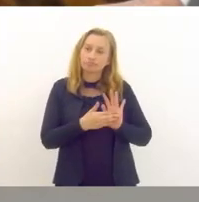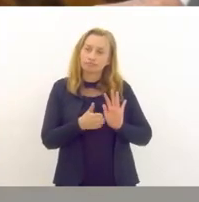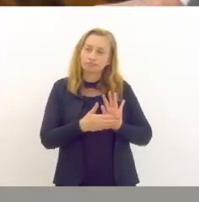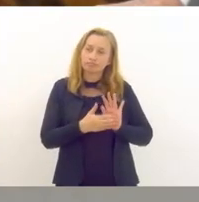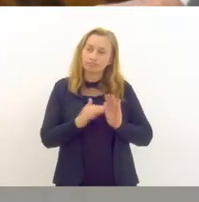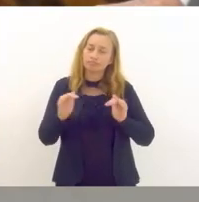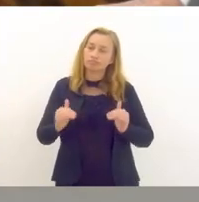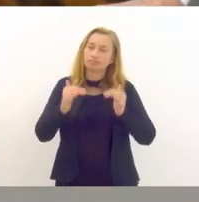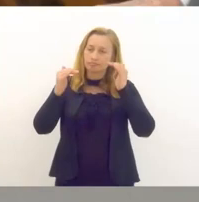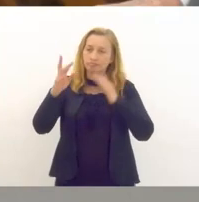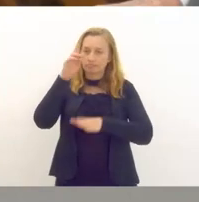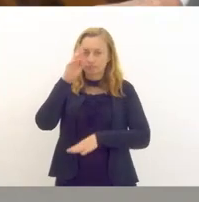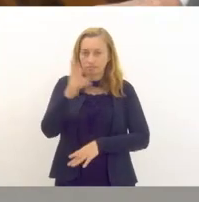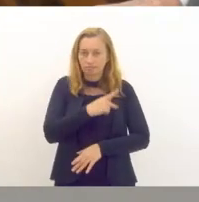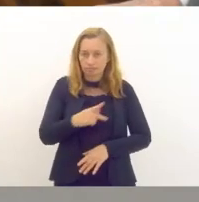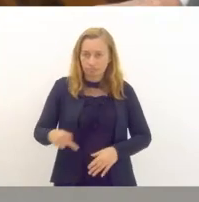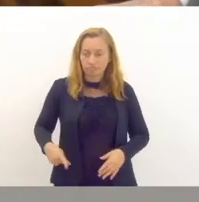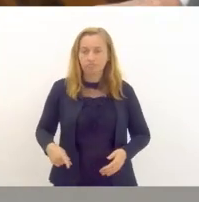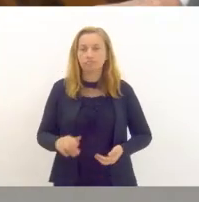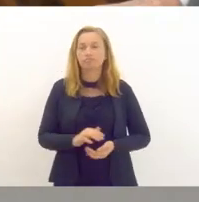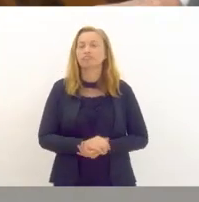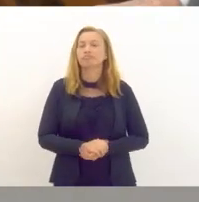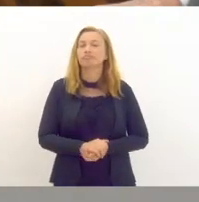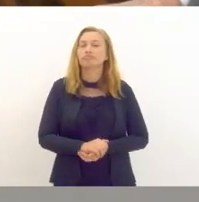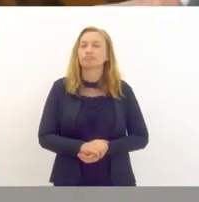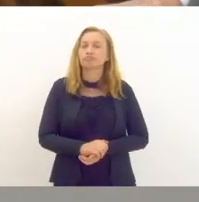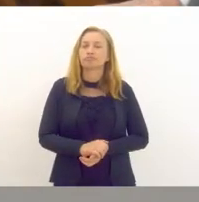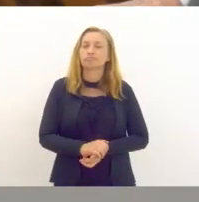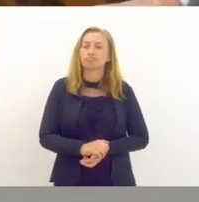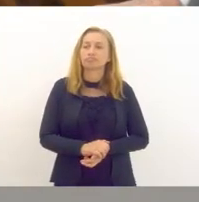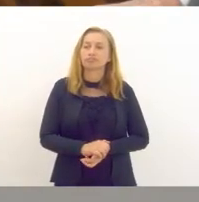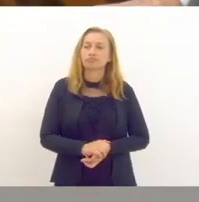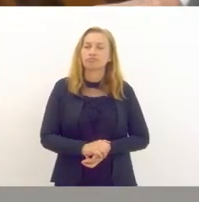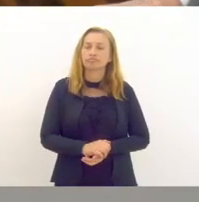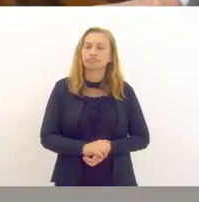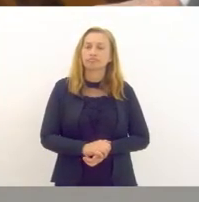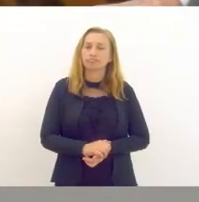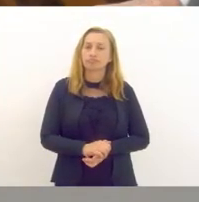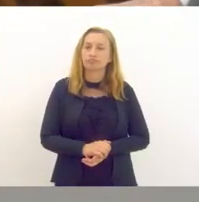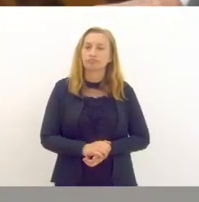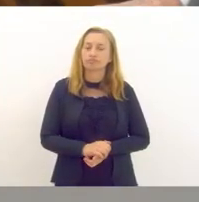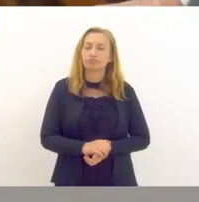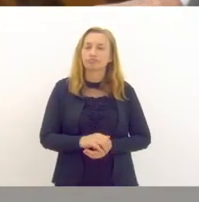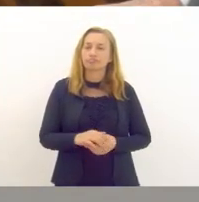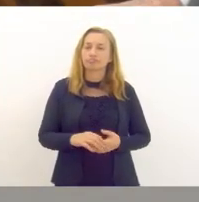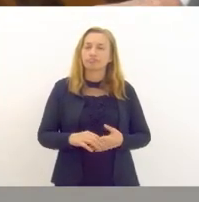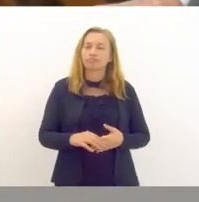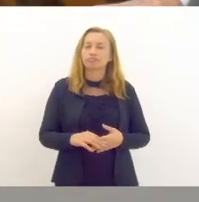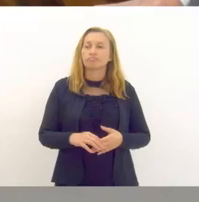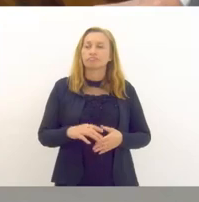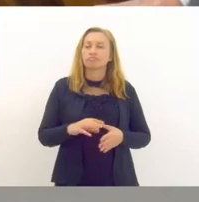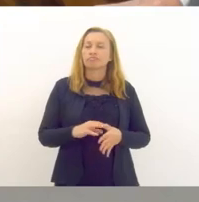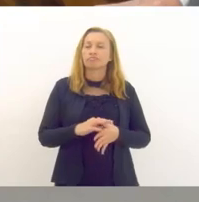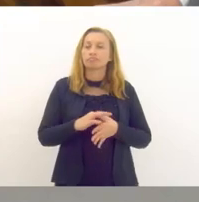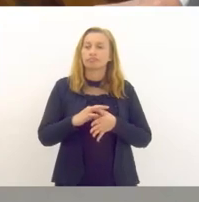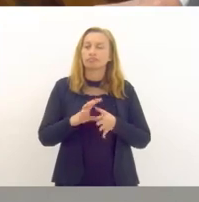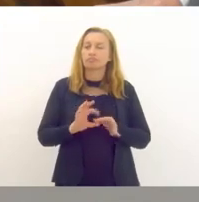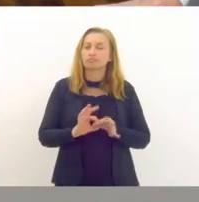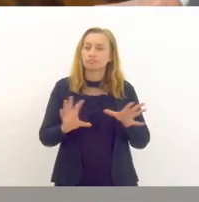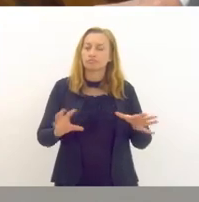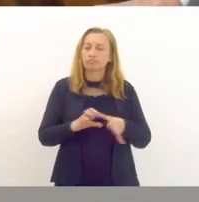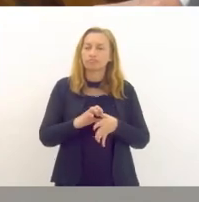a vossa excelência com o aval do líder do governo Chico Machado